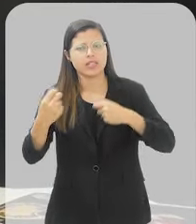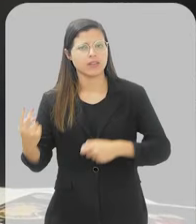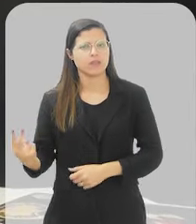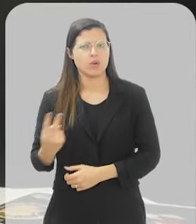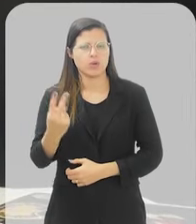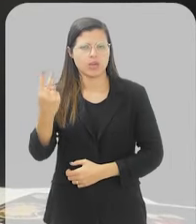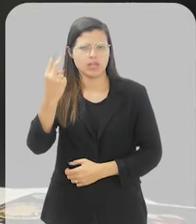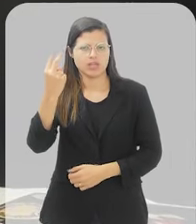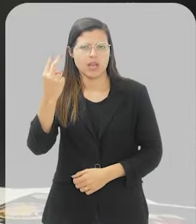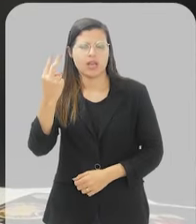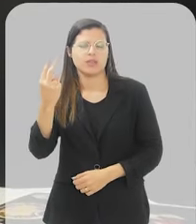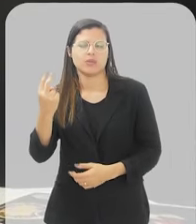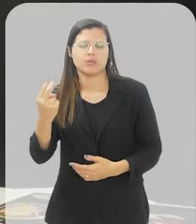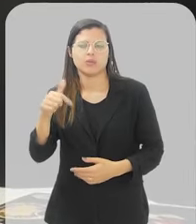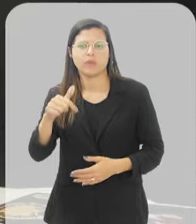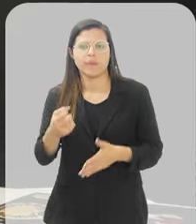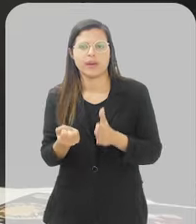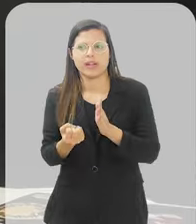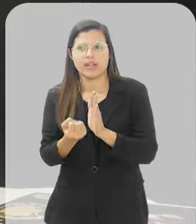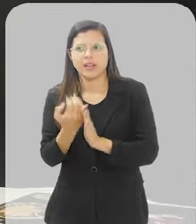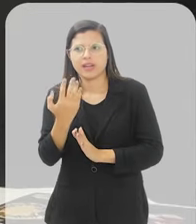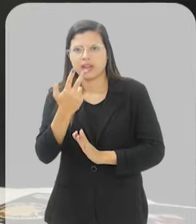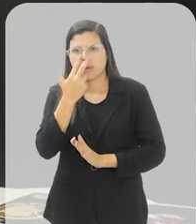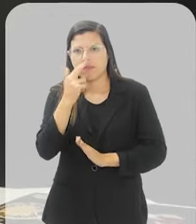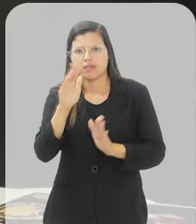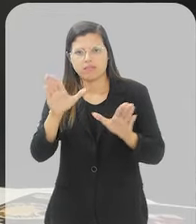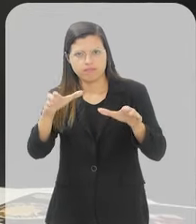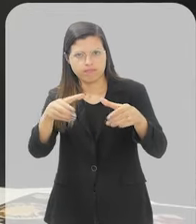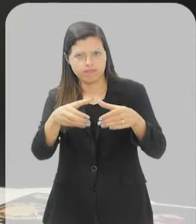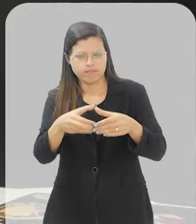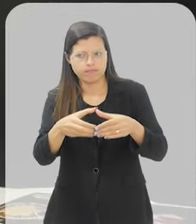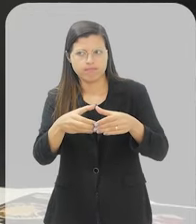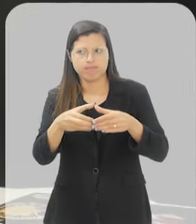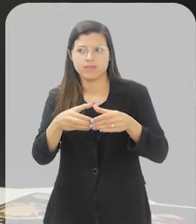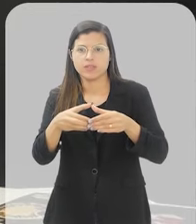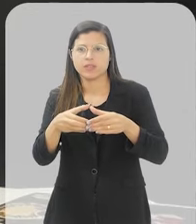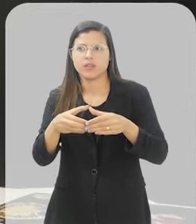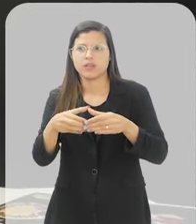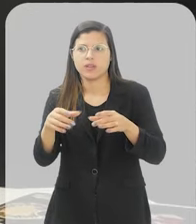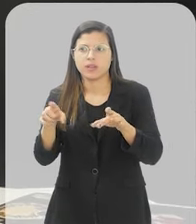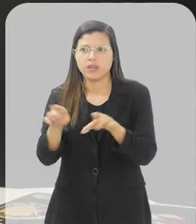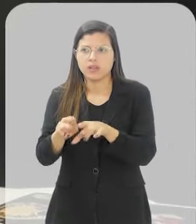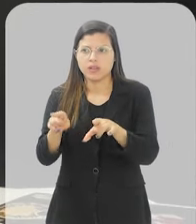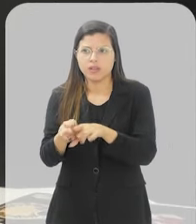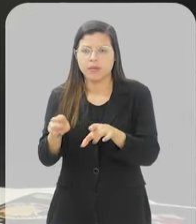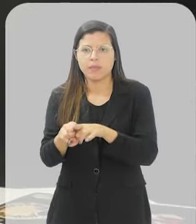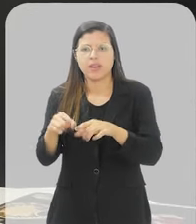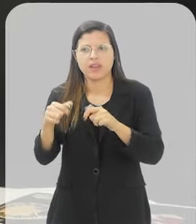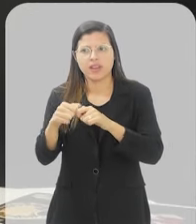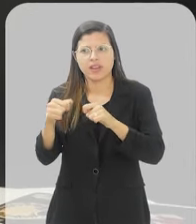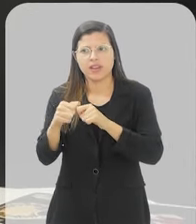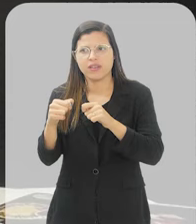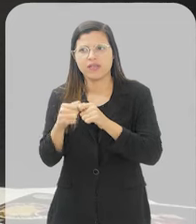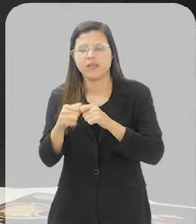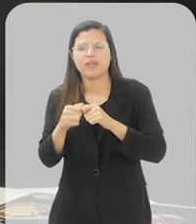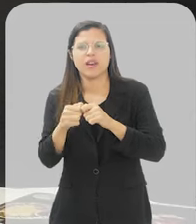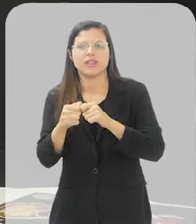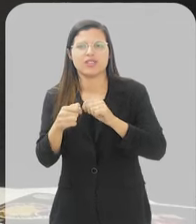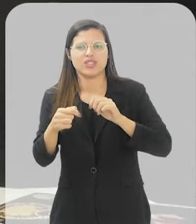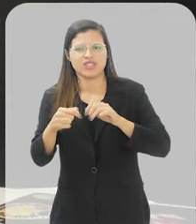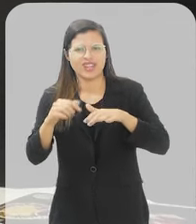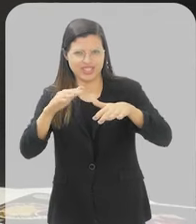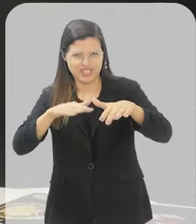ser valorizado, precisa ser, sim, mais visto, ele cria uma espécie de um grupo, né? Sim. E os bailes também que ele faz com desfiles